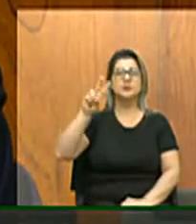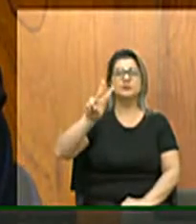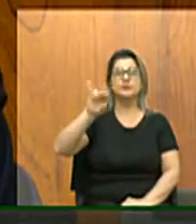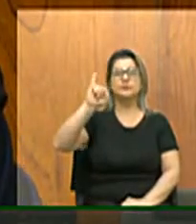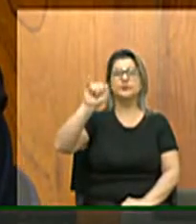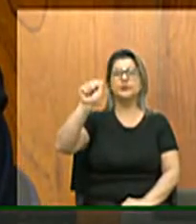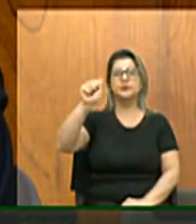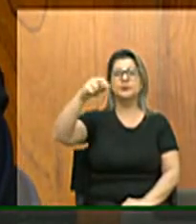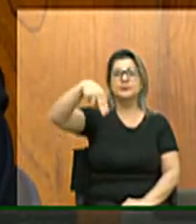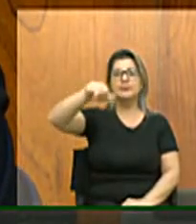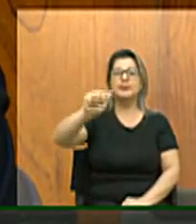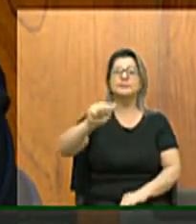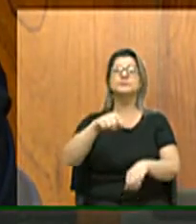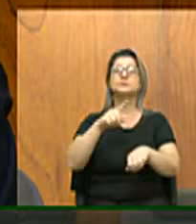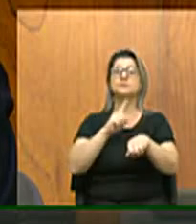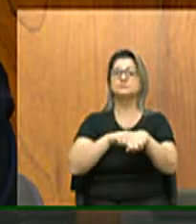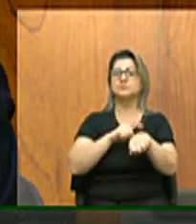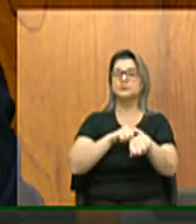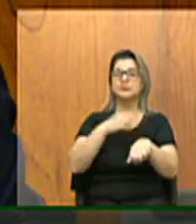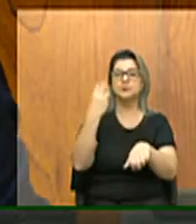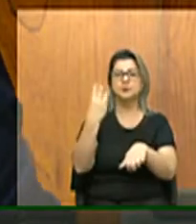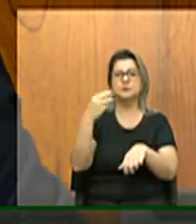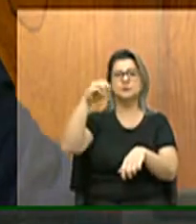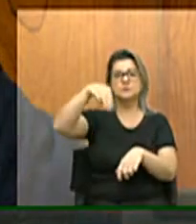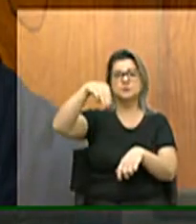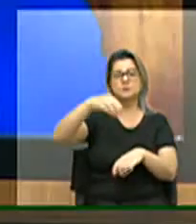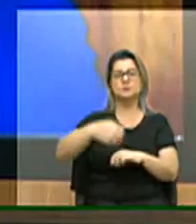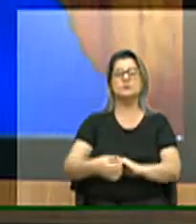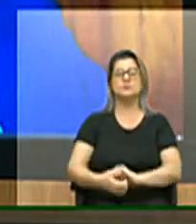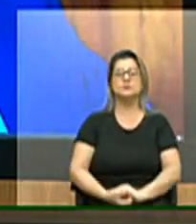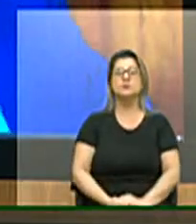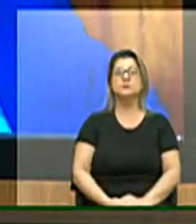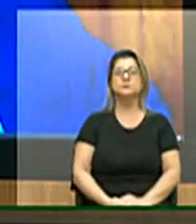palavra está à sua disposição pelo tempo regimental de 3 minutos.